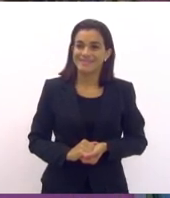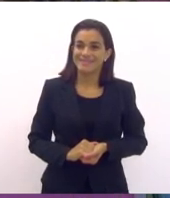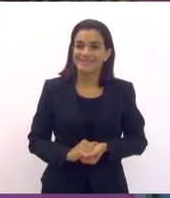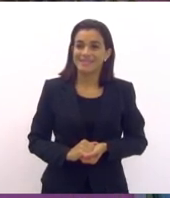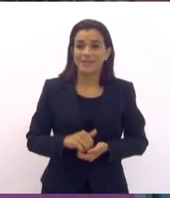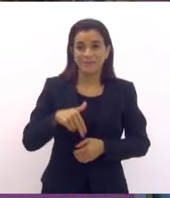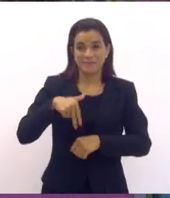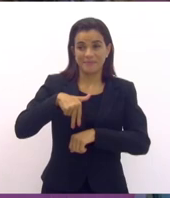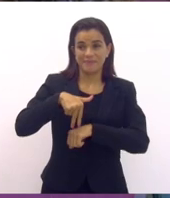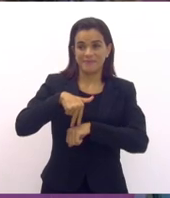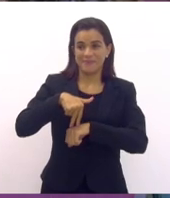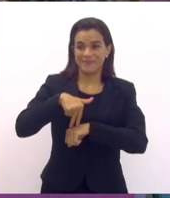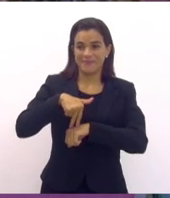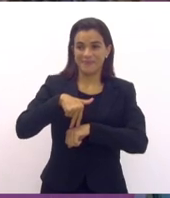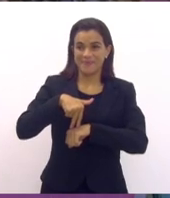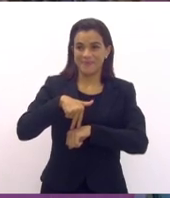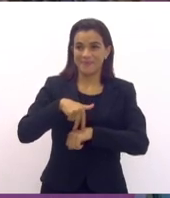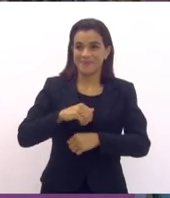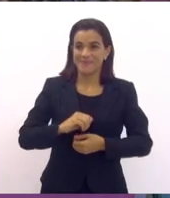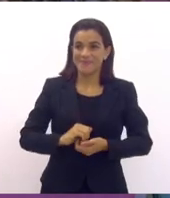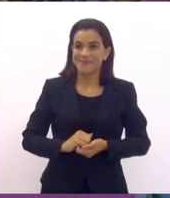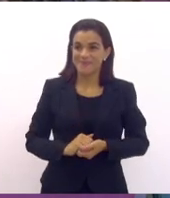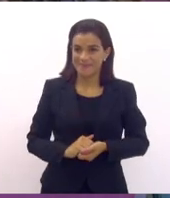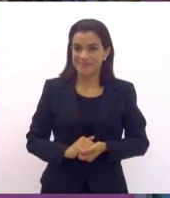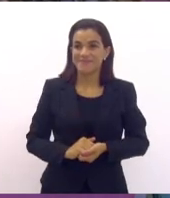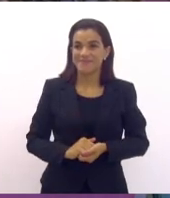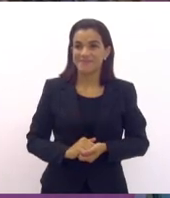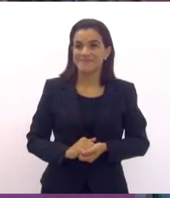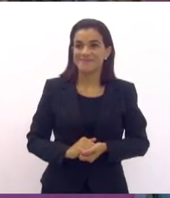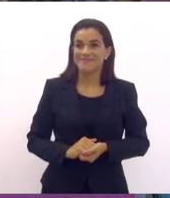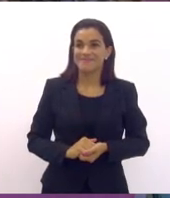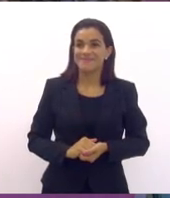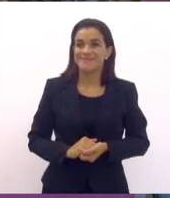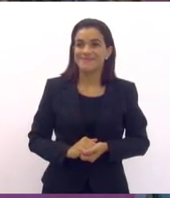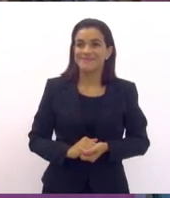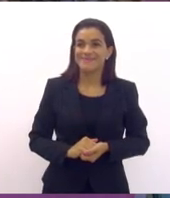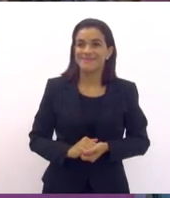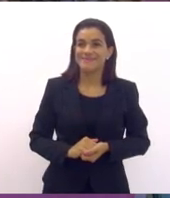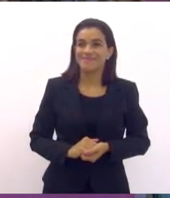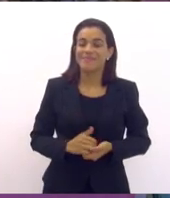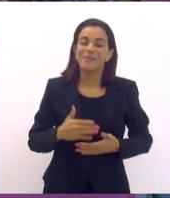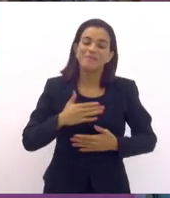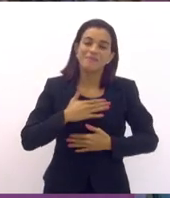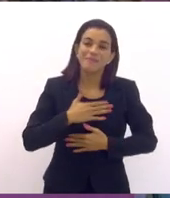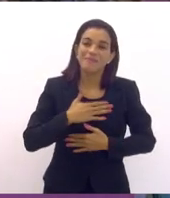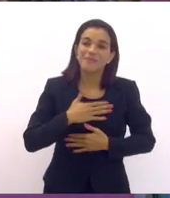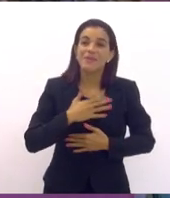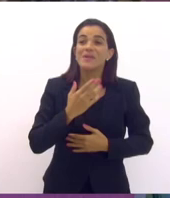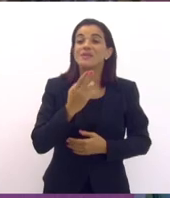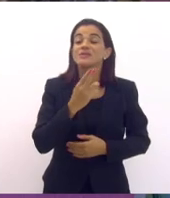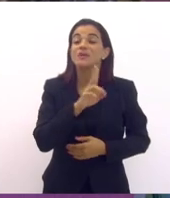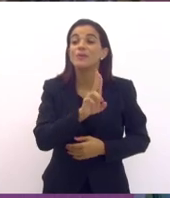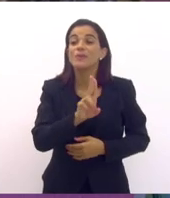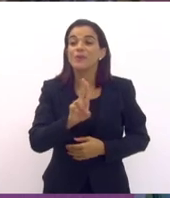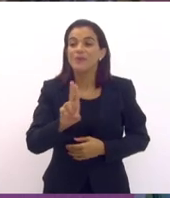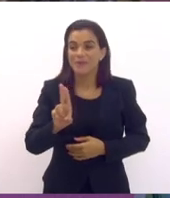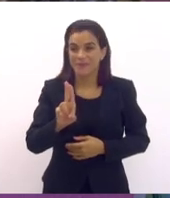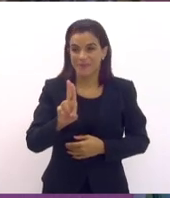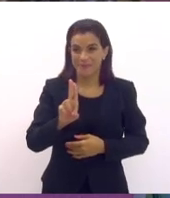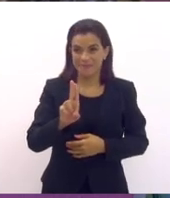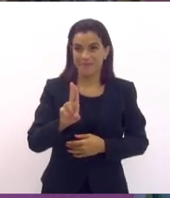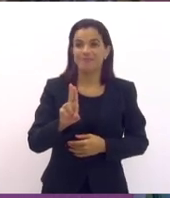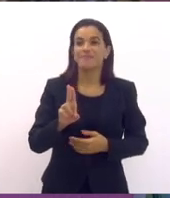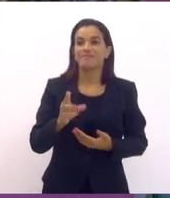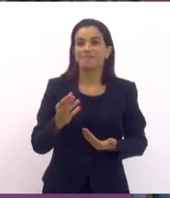tem que levantar Marcel Oi Bom vamos lá para mim é uma satisfação primeiro seu nome ah sim vamos